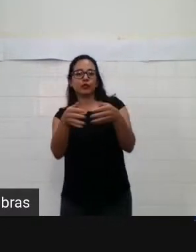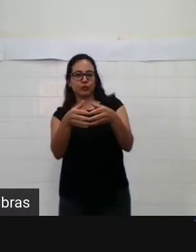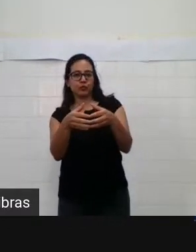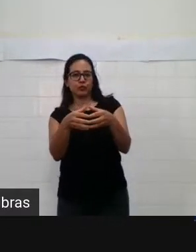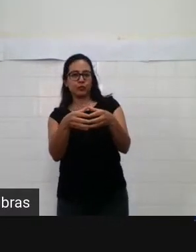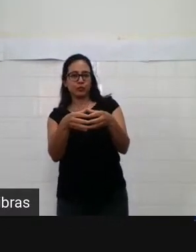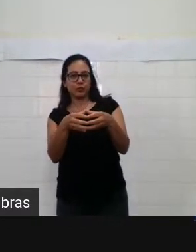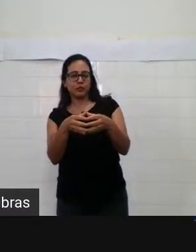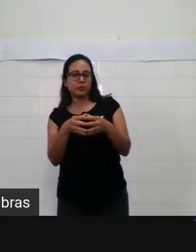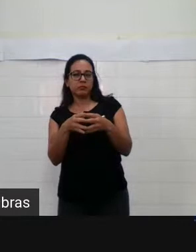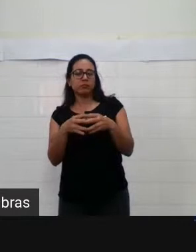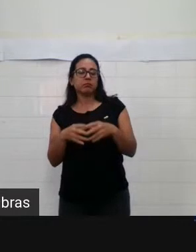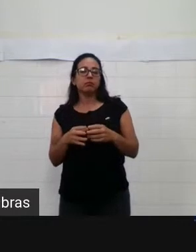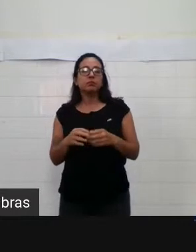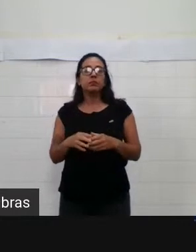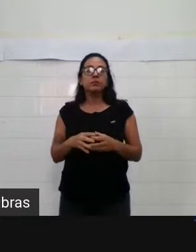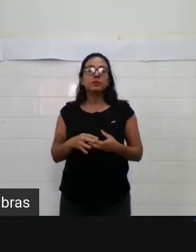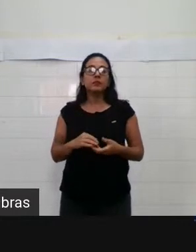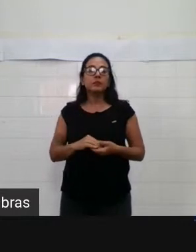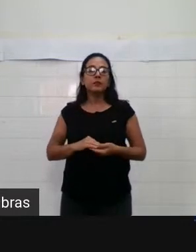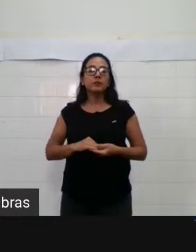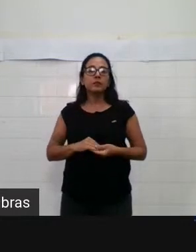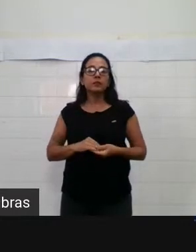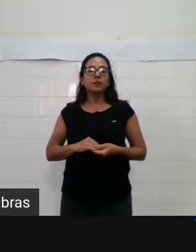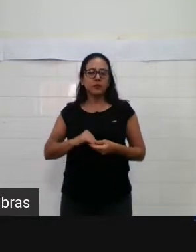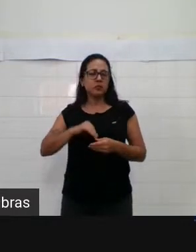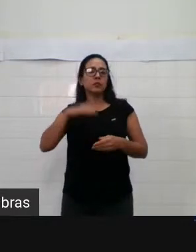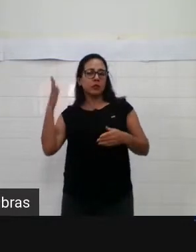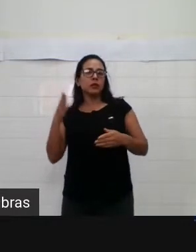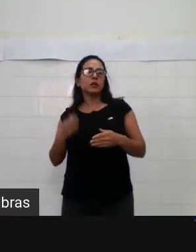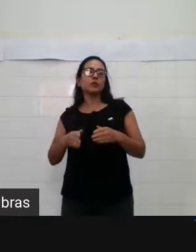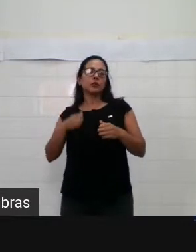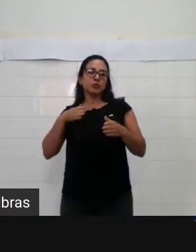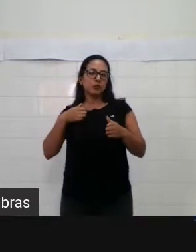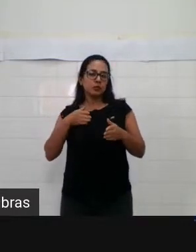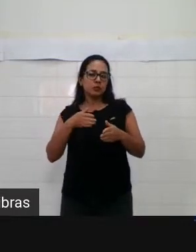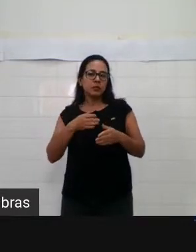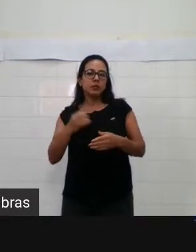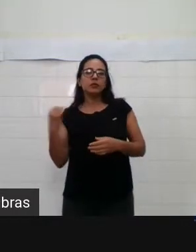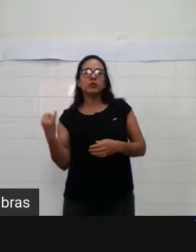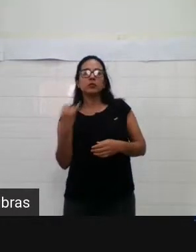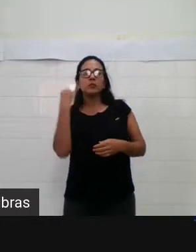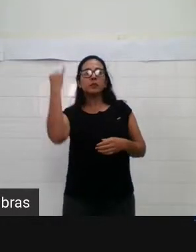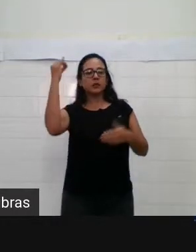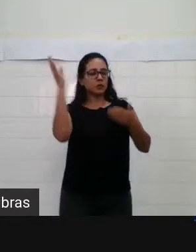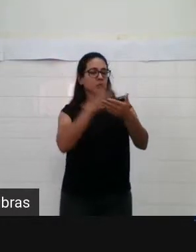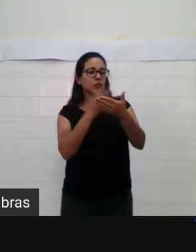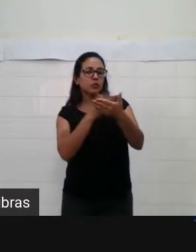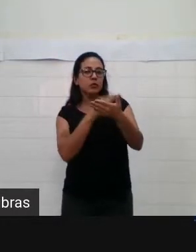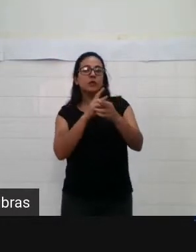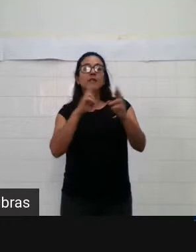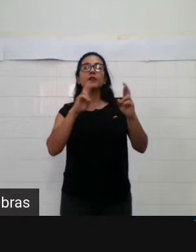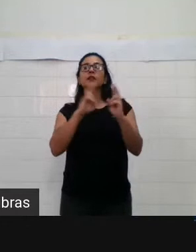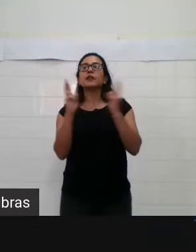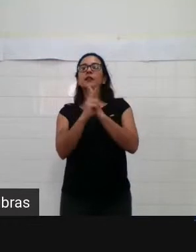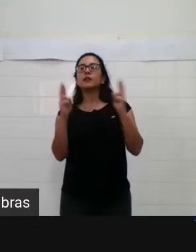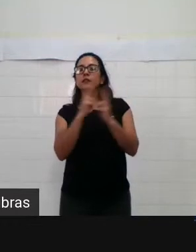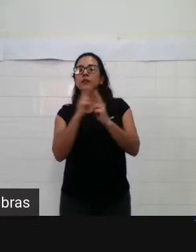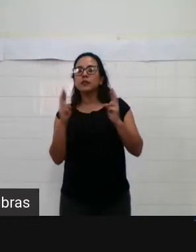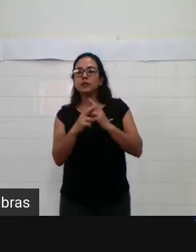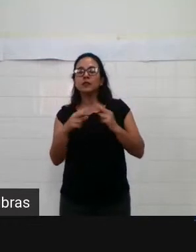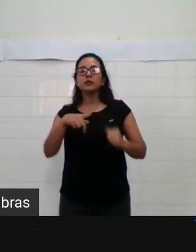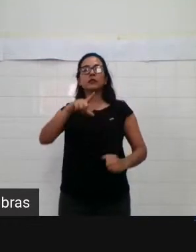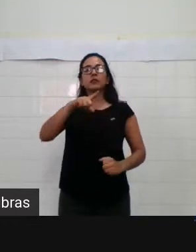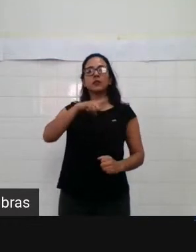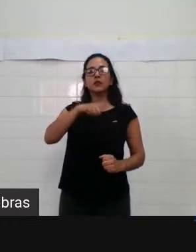aí, claro, né, que uma passagem importantíssima no romance é a relação que a Ponciá Vicêncio tem com